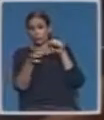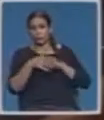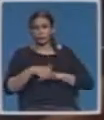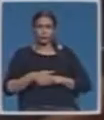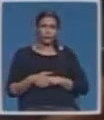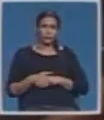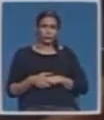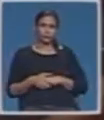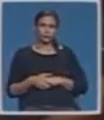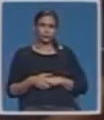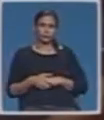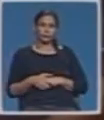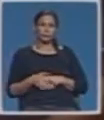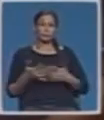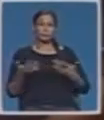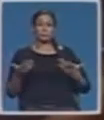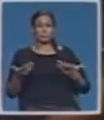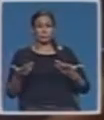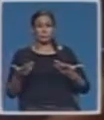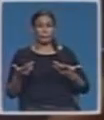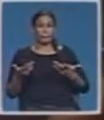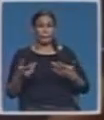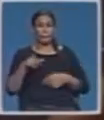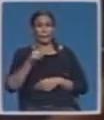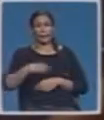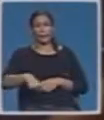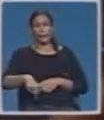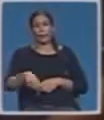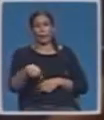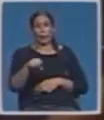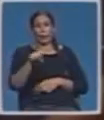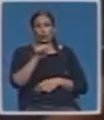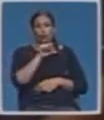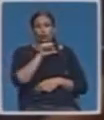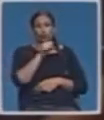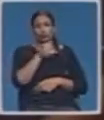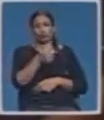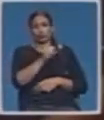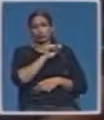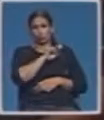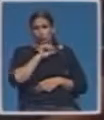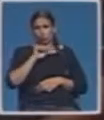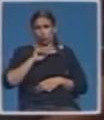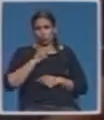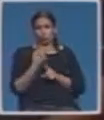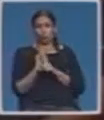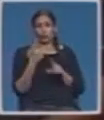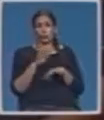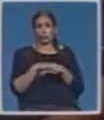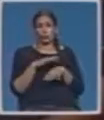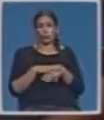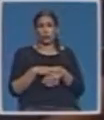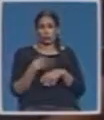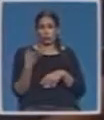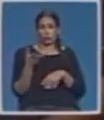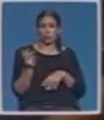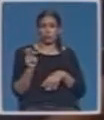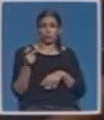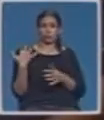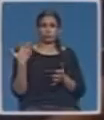E, bem assim, os seus patrões, porque nós temos tido, ao longo do último mandato, uma